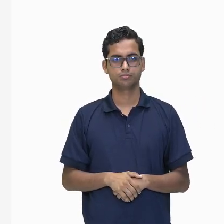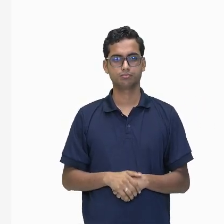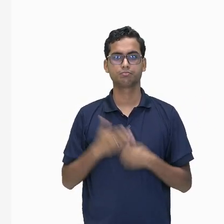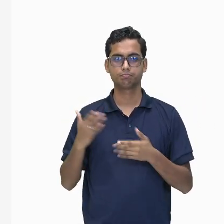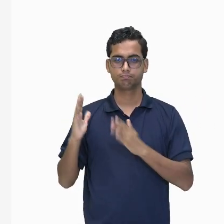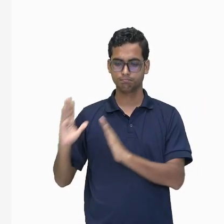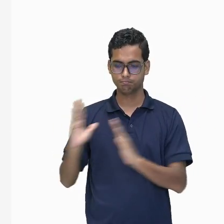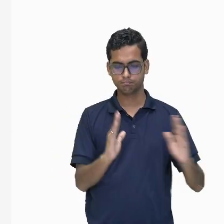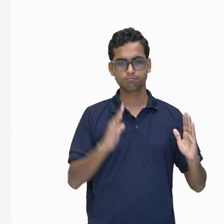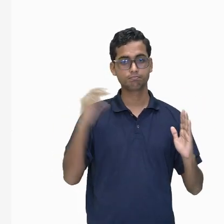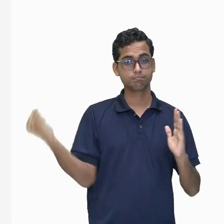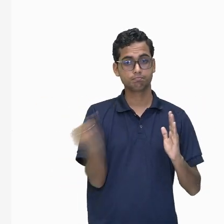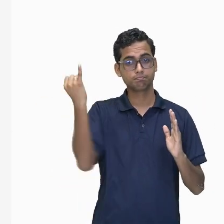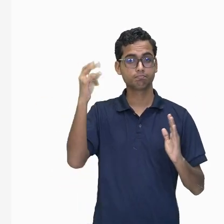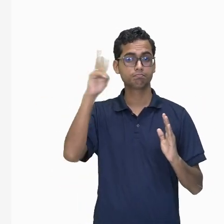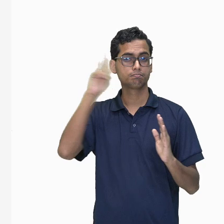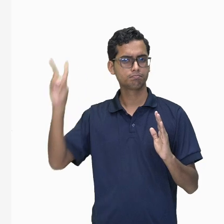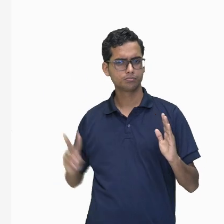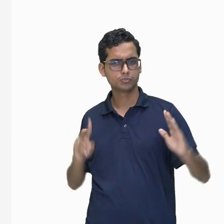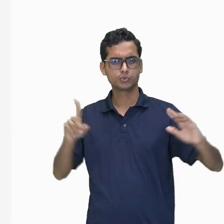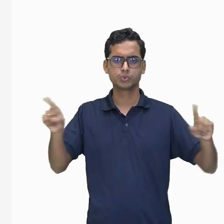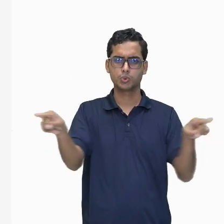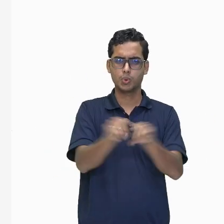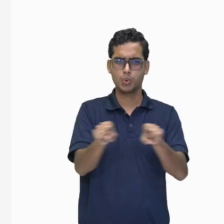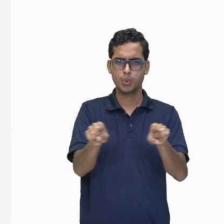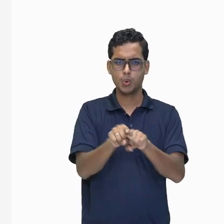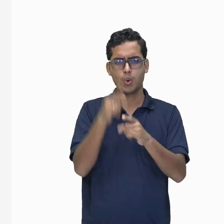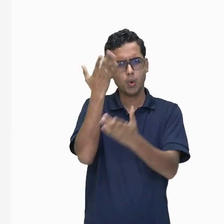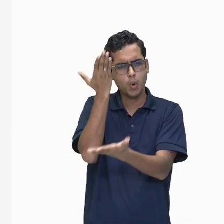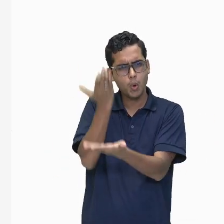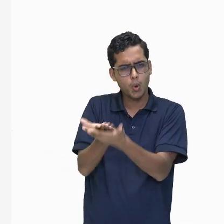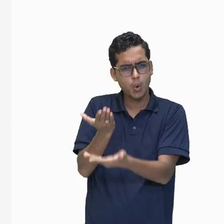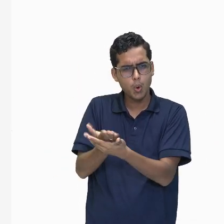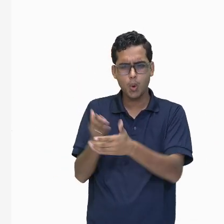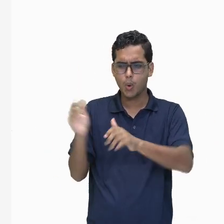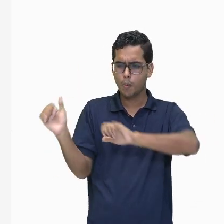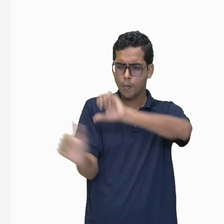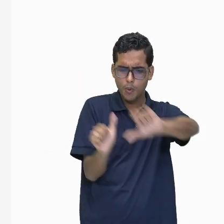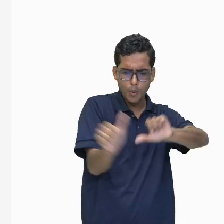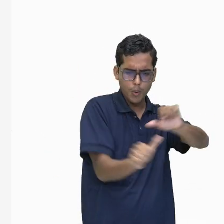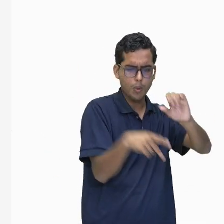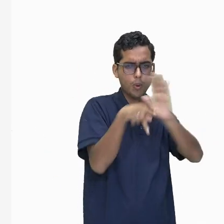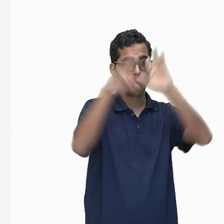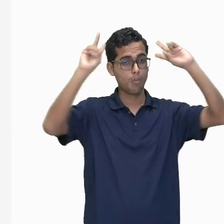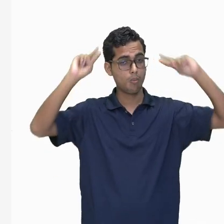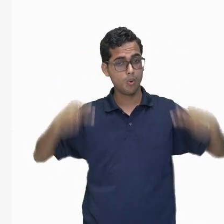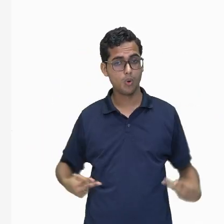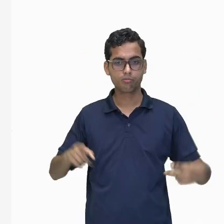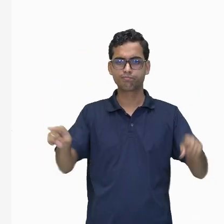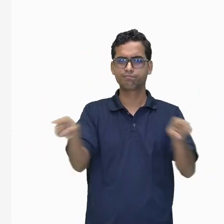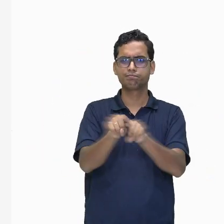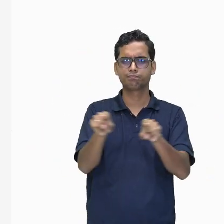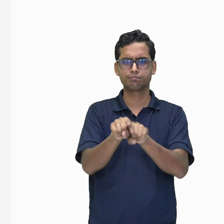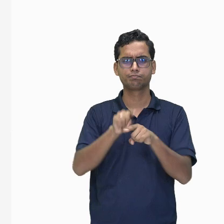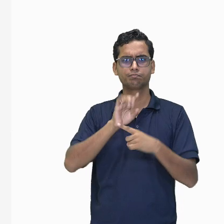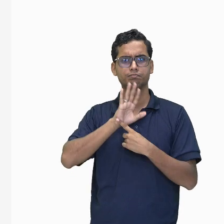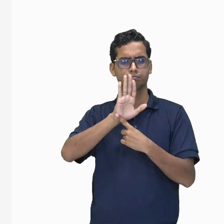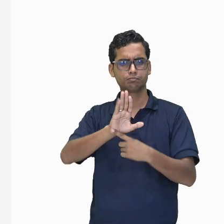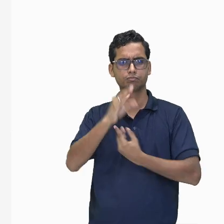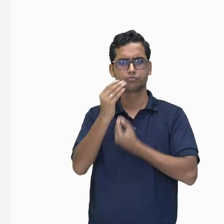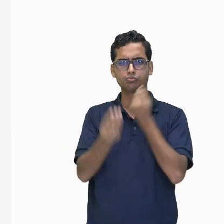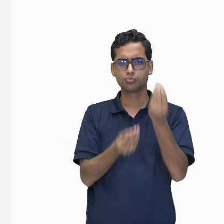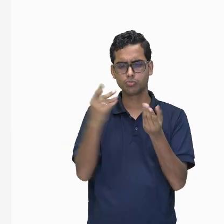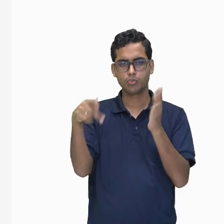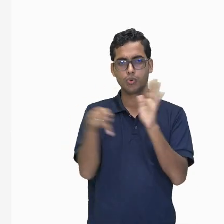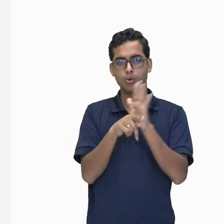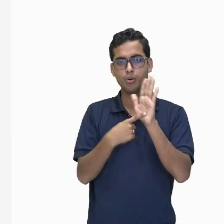para o estudo da história, né? A história estuda essas transformações humanas segundo Mark Bloch, no livro Apologia